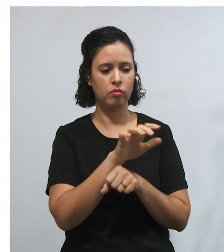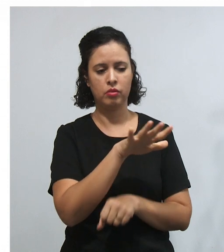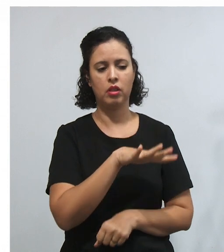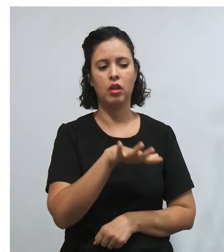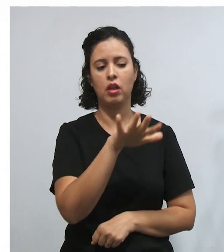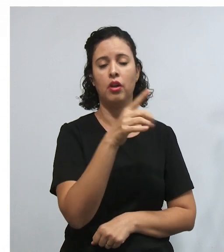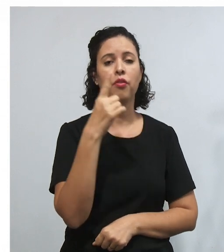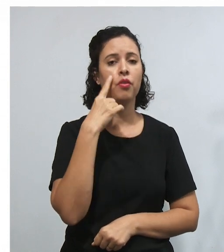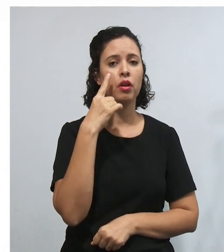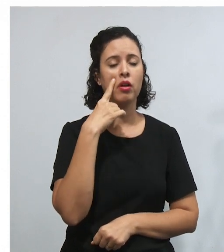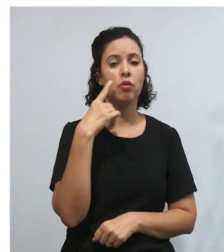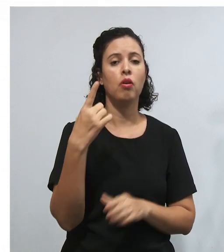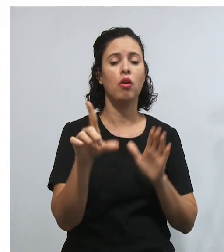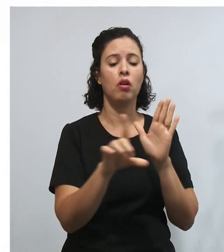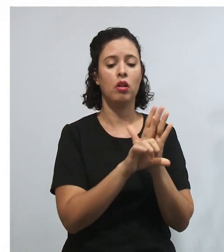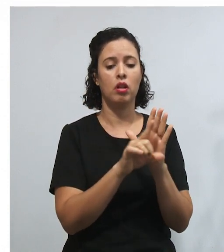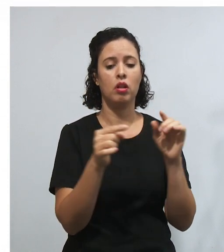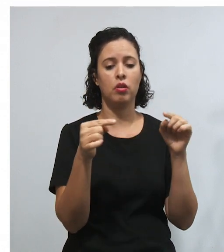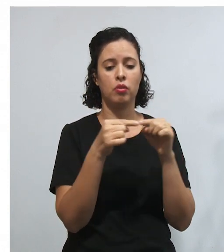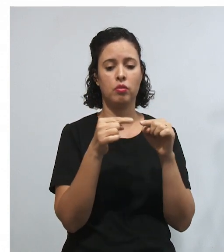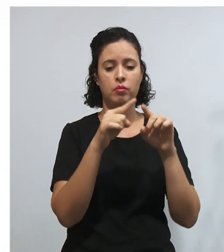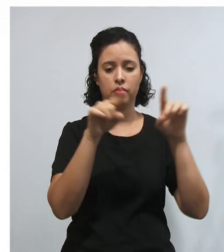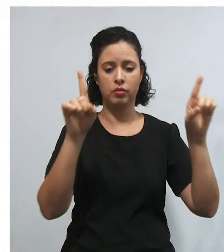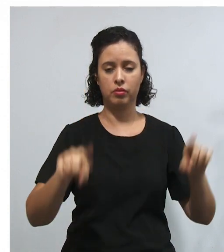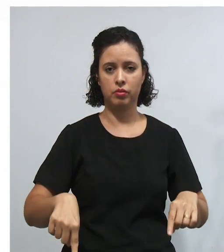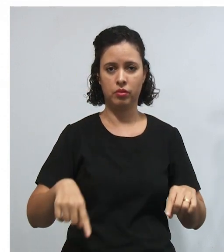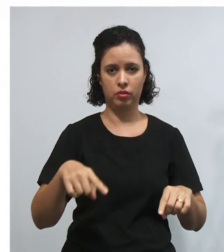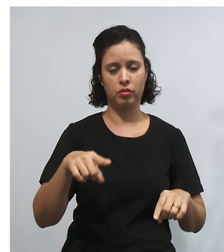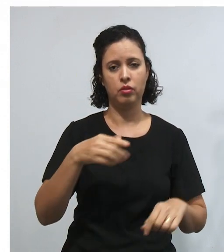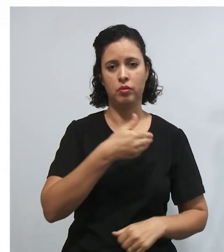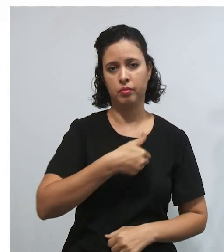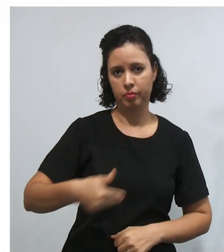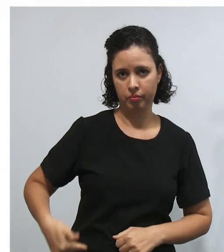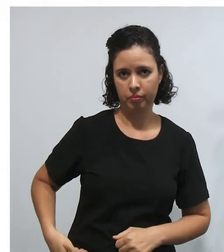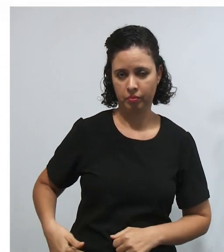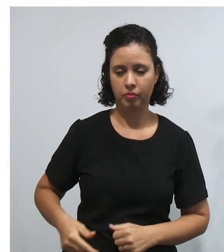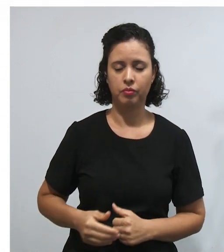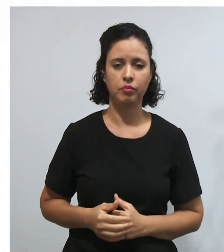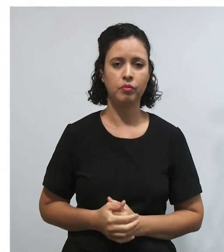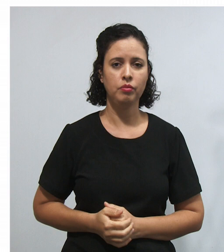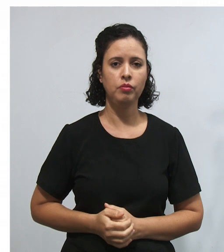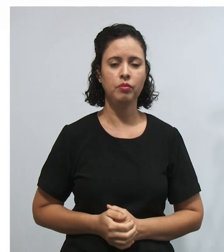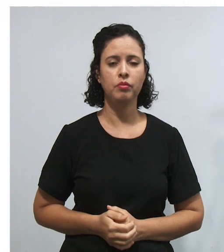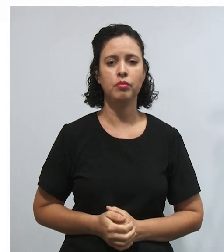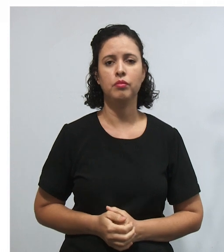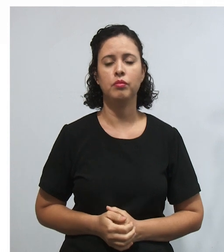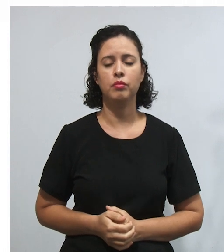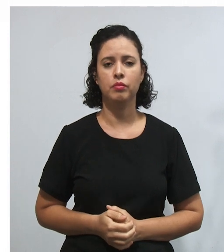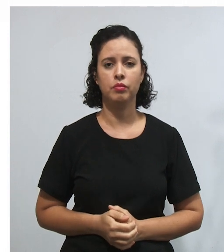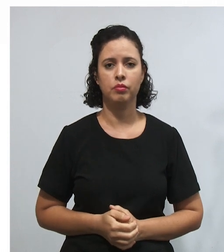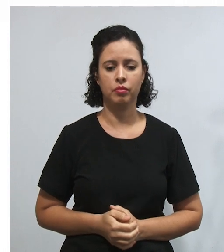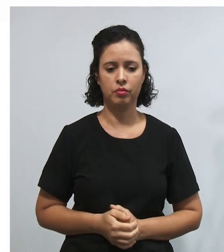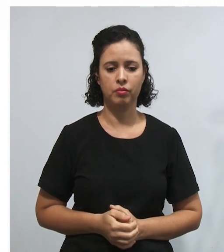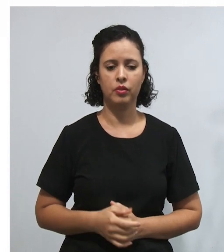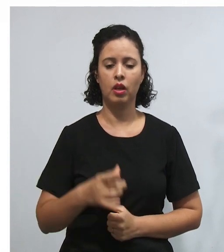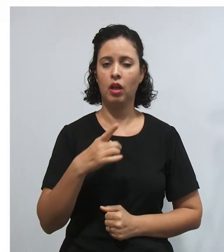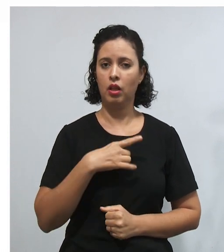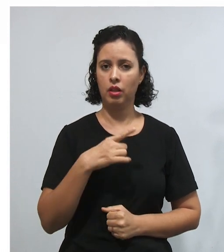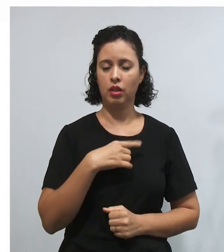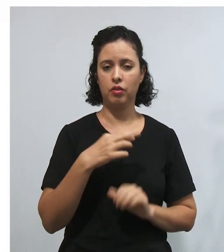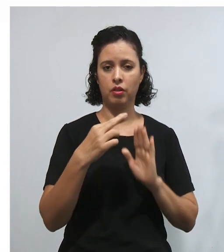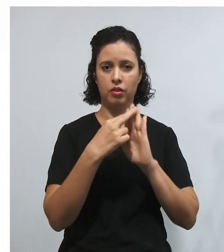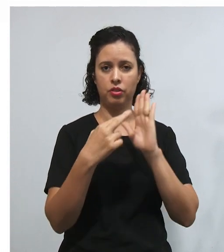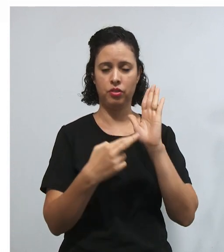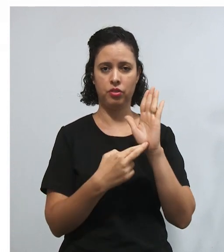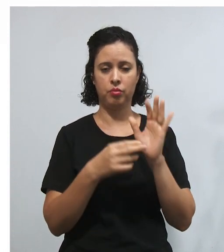do seu estado, para verificar qual seja a lei para você adequar aqui a esse exemplo que eu estou trazendo, tá certo? Então, aqui quando a gente fala de regime